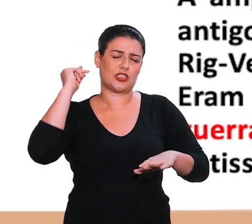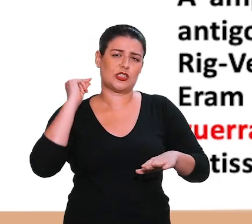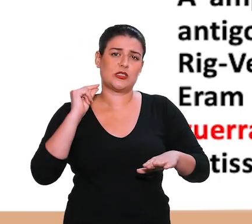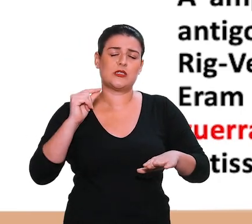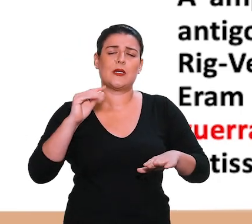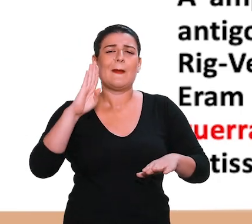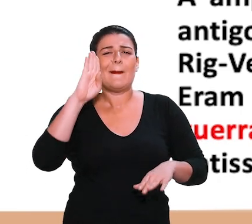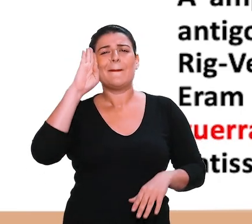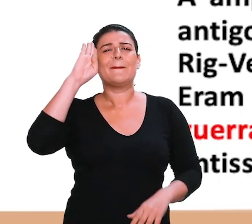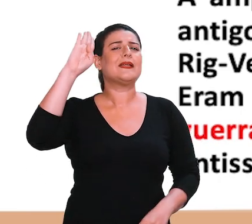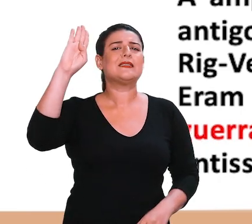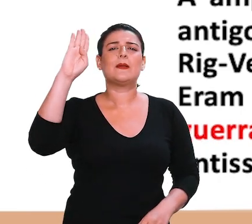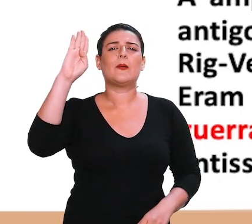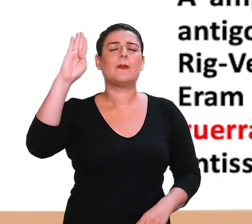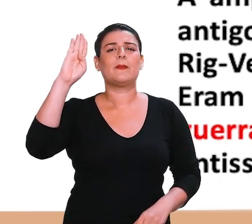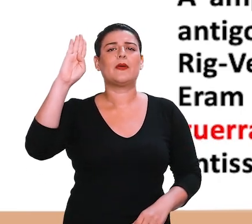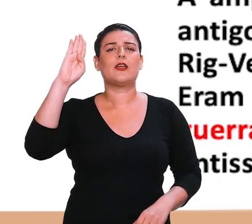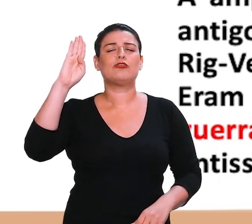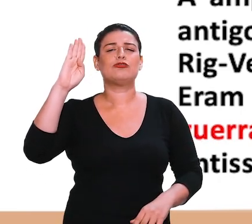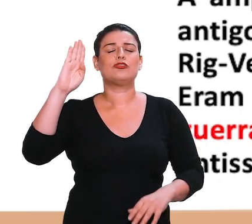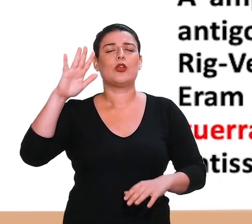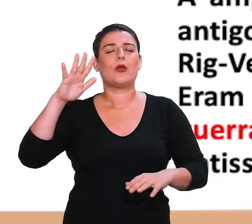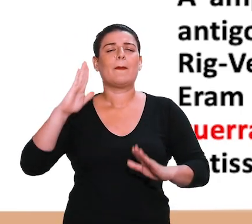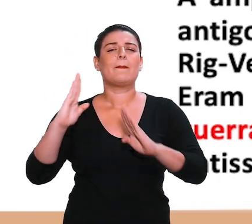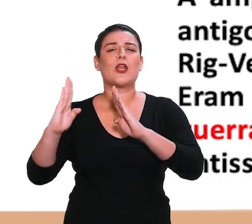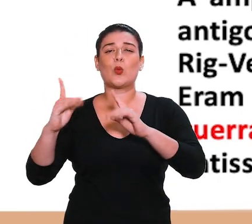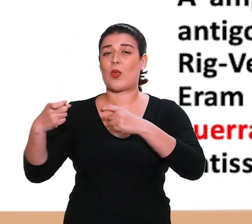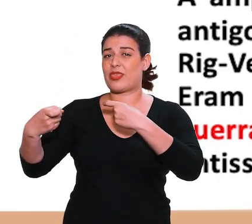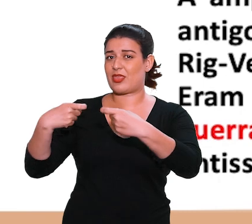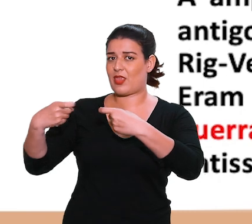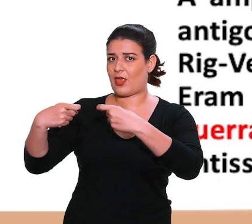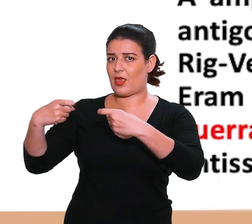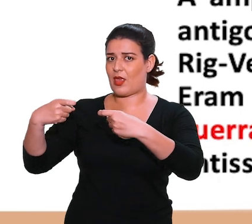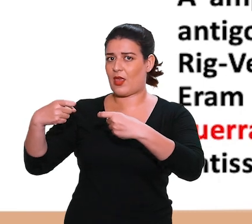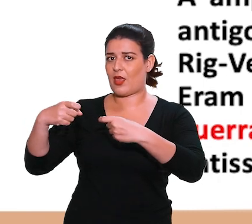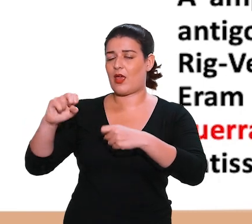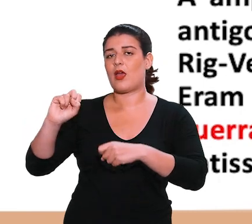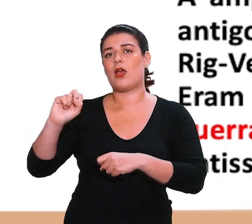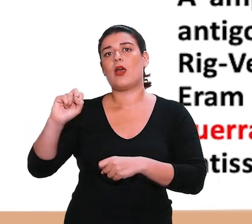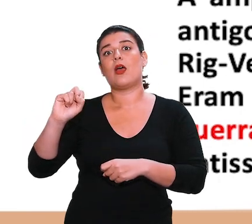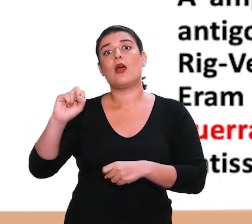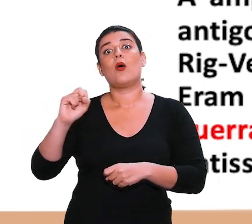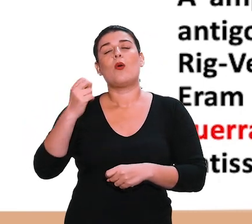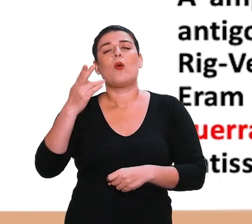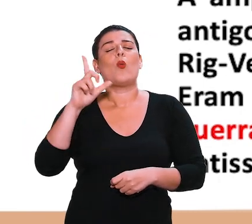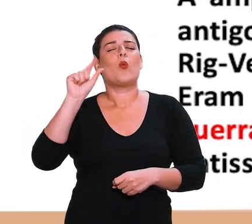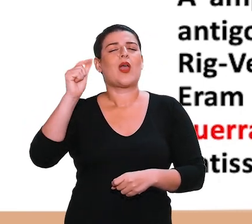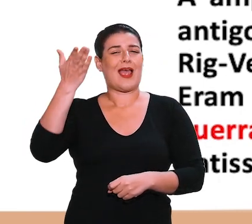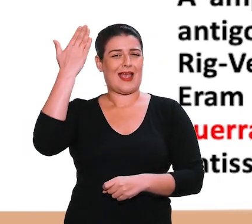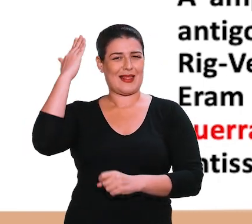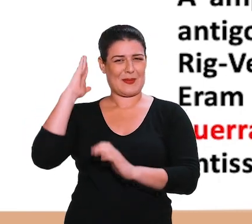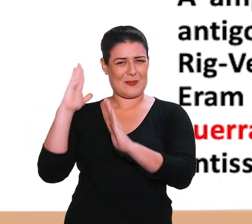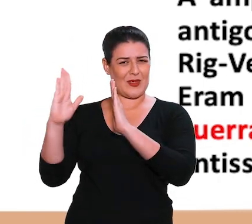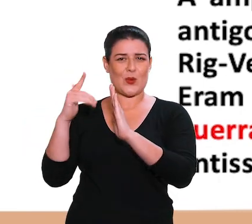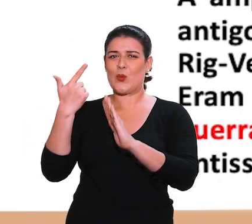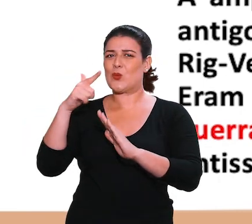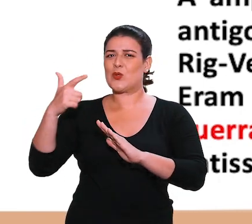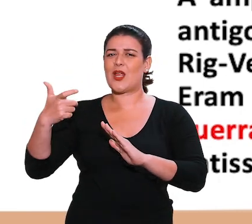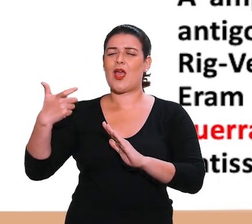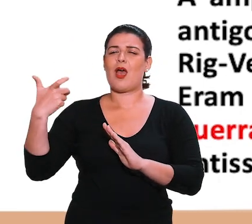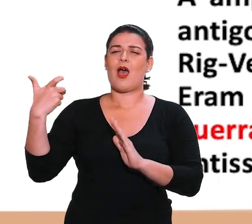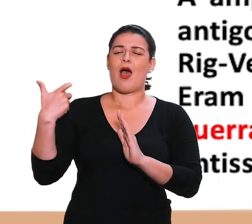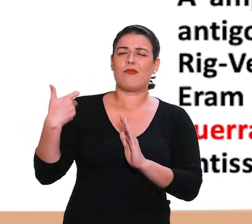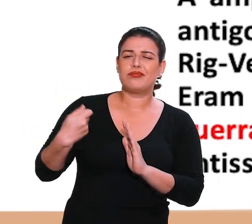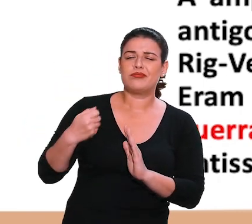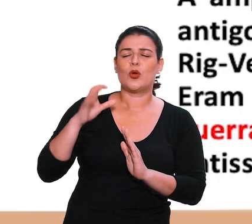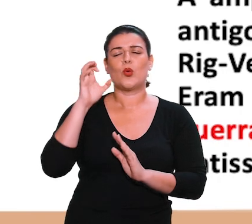muito executadas principalmente nas guerras, ou mutações com mutilações. A grande diferença é que naquela época não se tinha anestesia, não se tinha